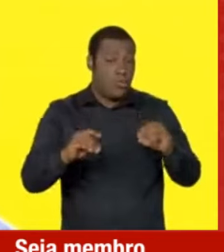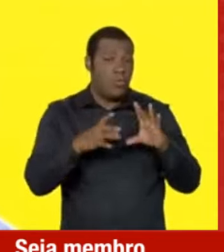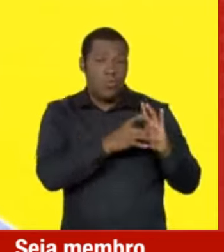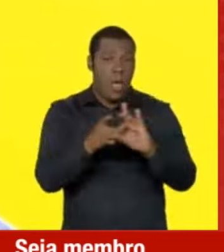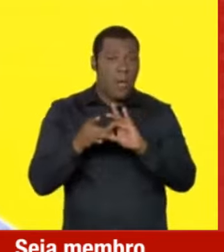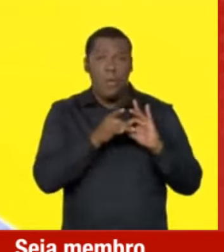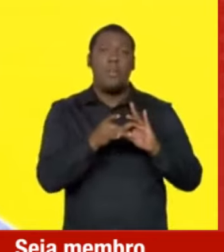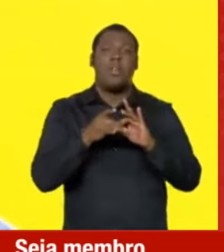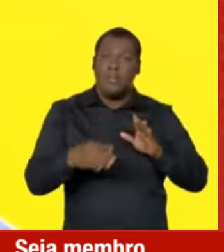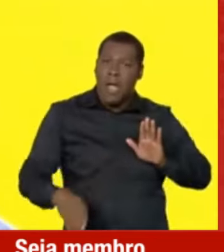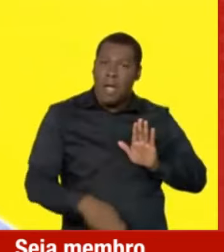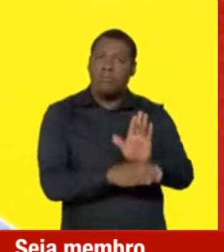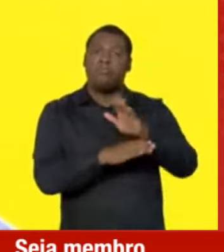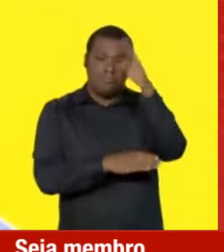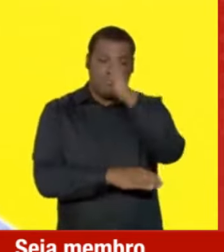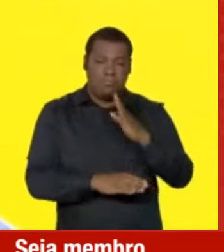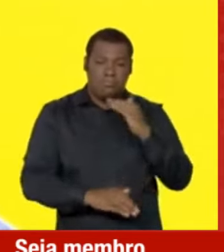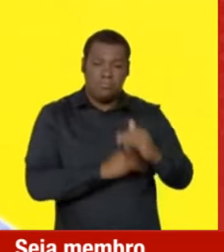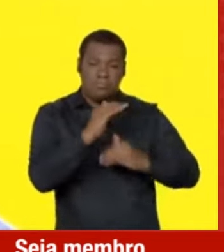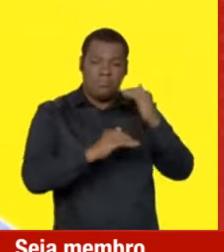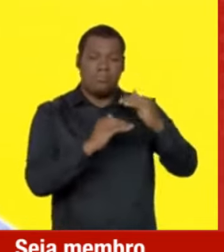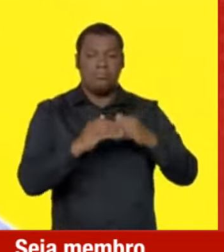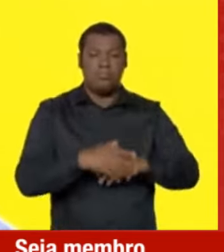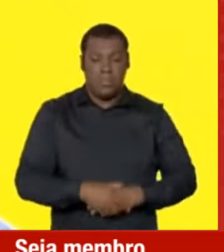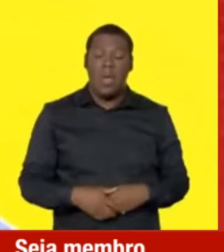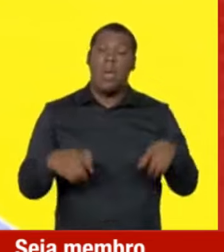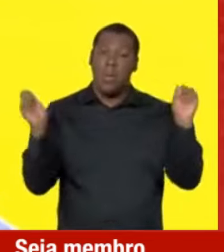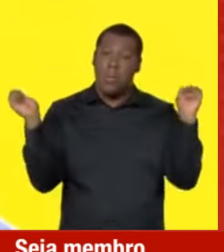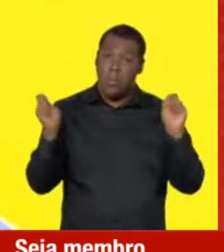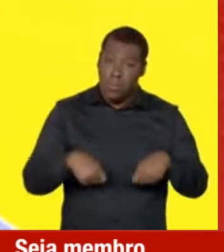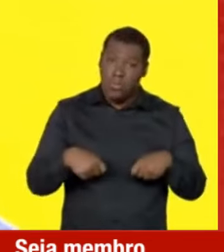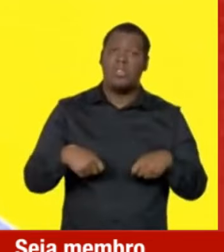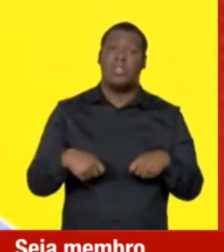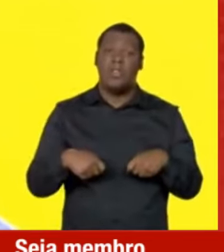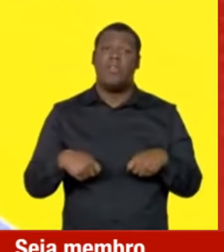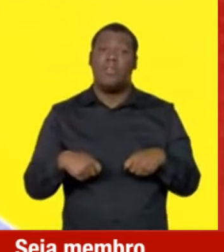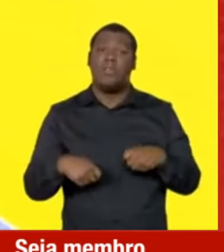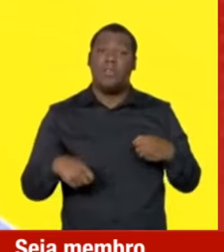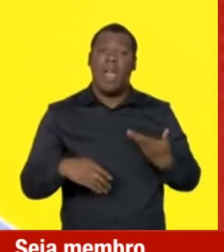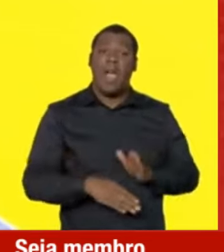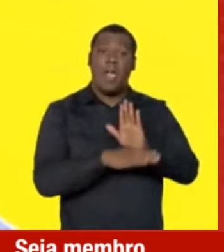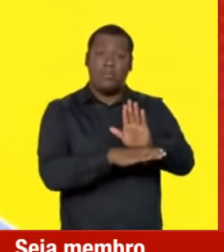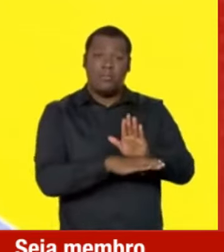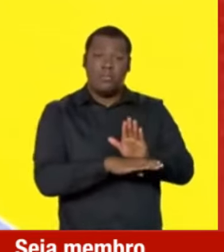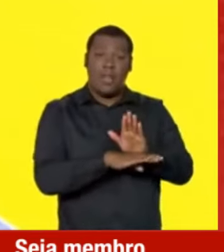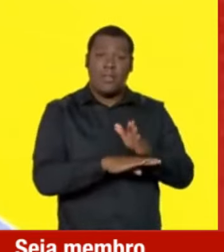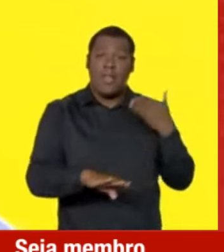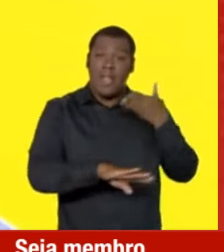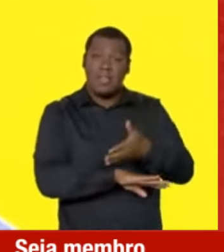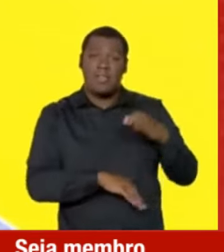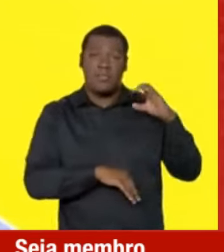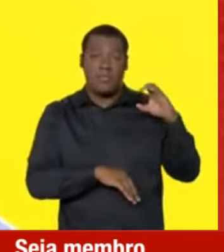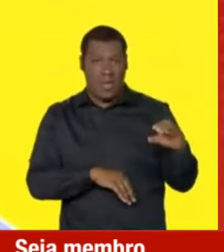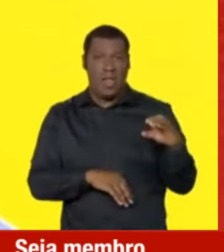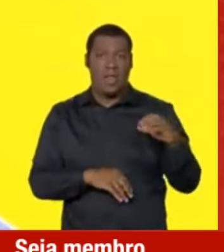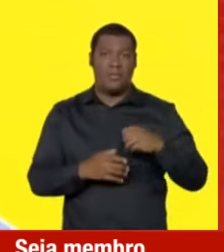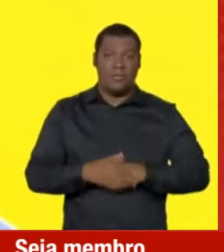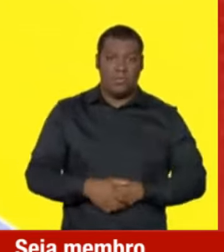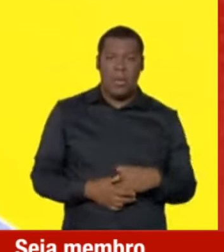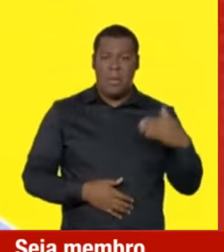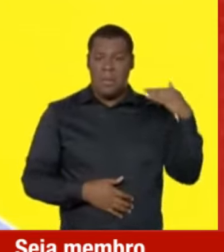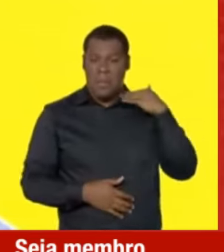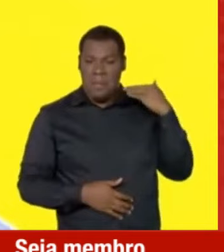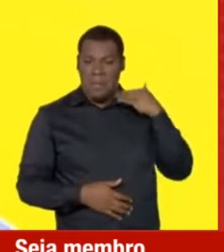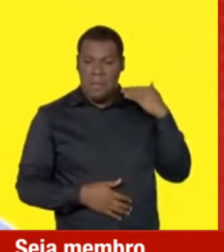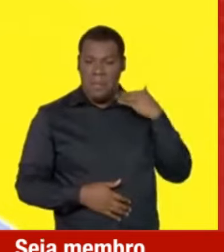país. Nós podemos alavancar muito o crédito imobiliário. Nós podemos, como se diz no jargão, limpar o balanço dos bancos,